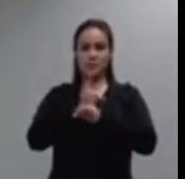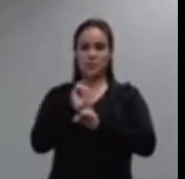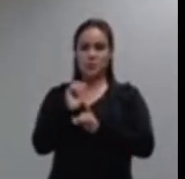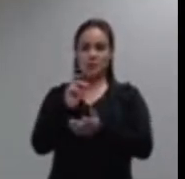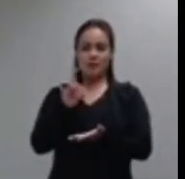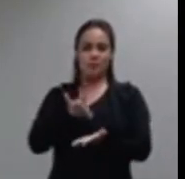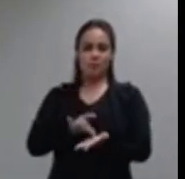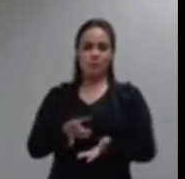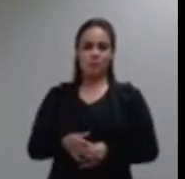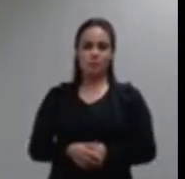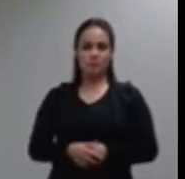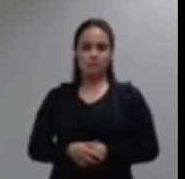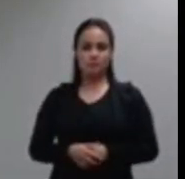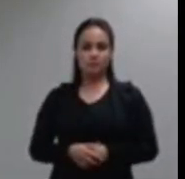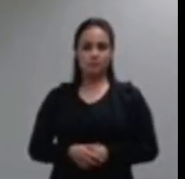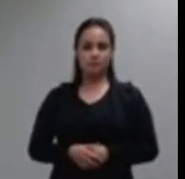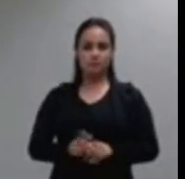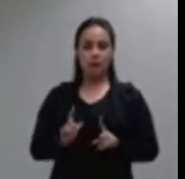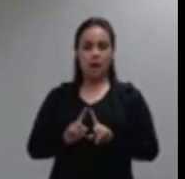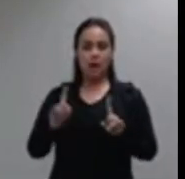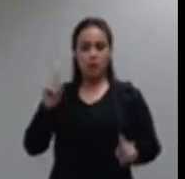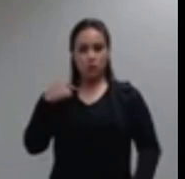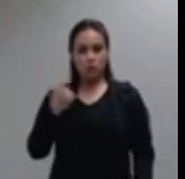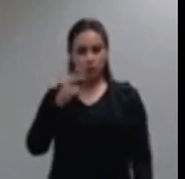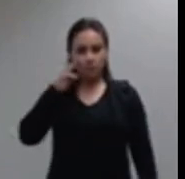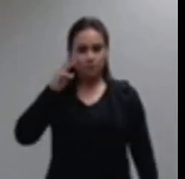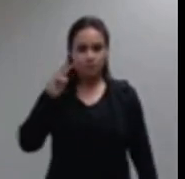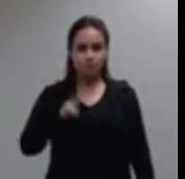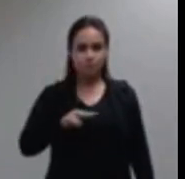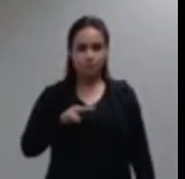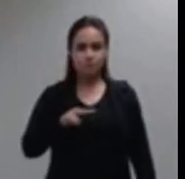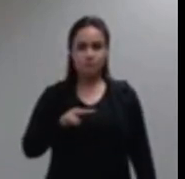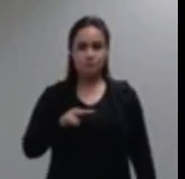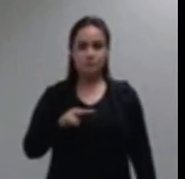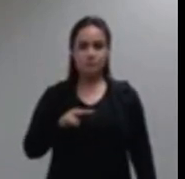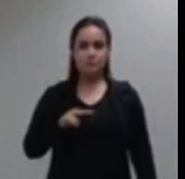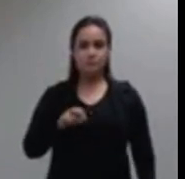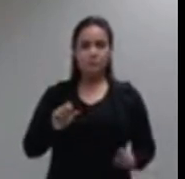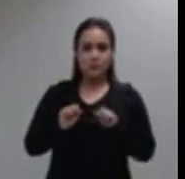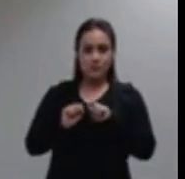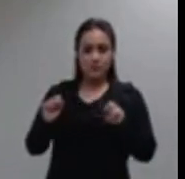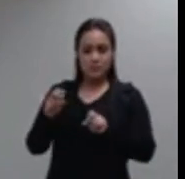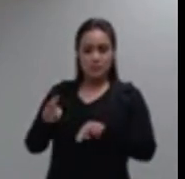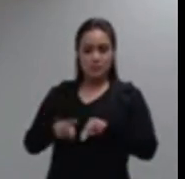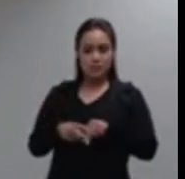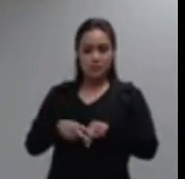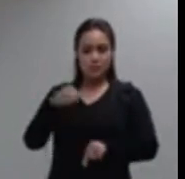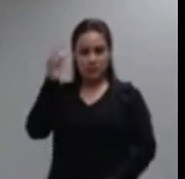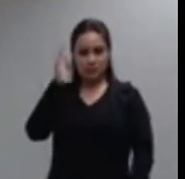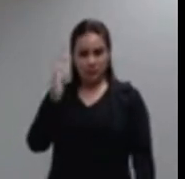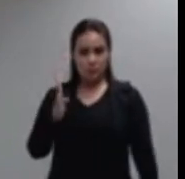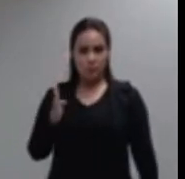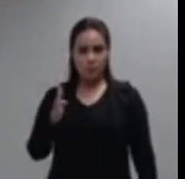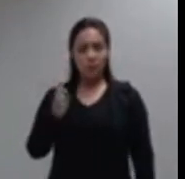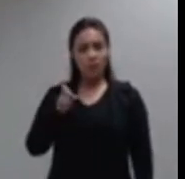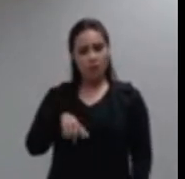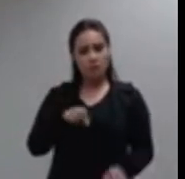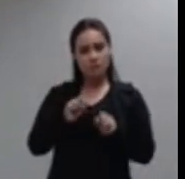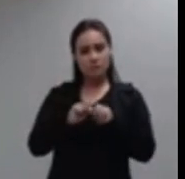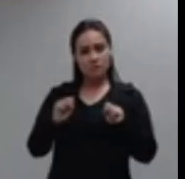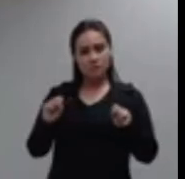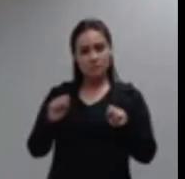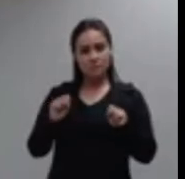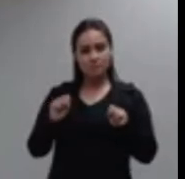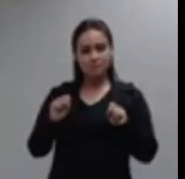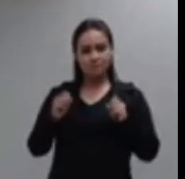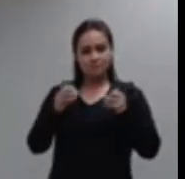Mas a gente pode ver que o sistema prisional brasileiro é um sistema falido, sem